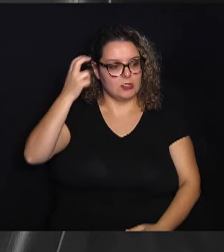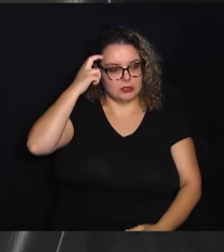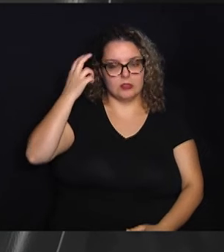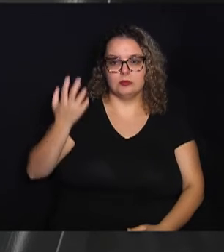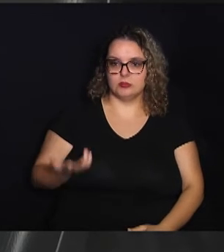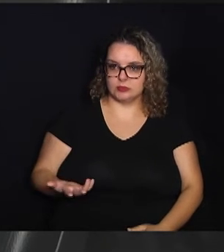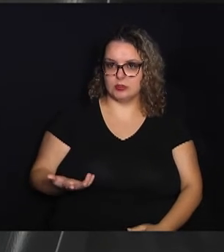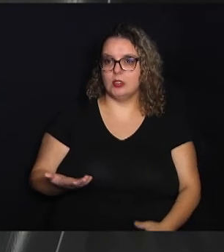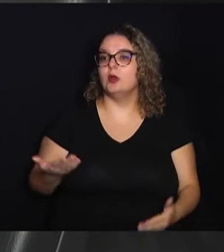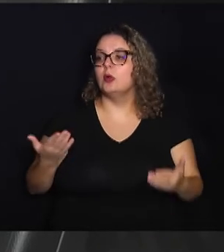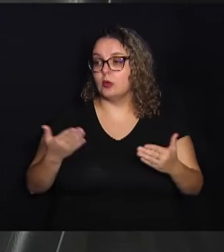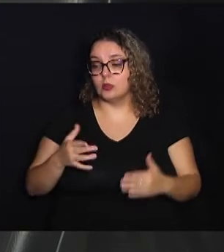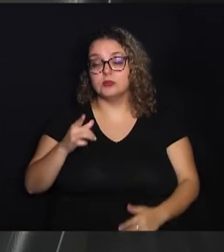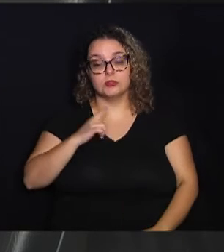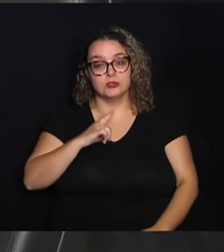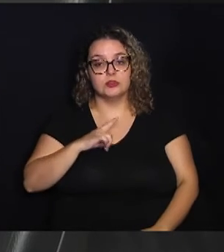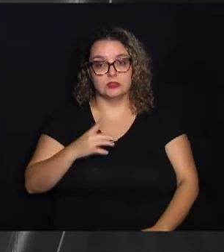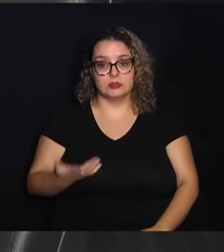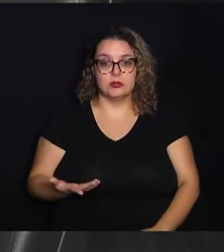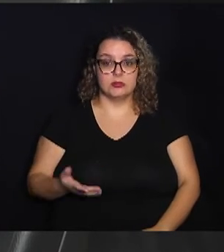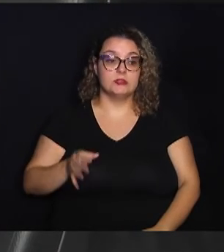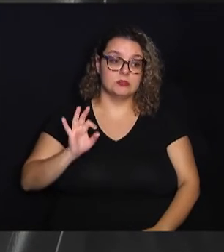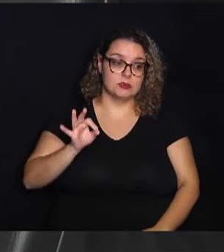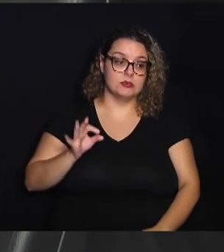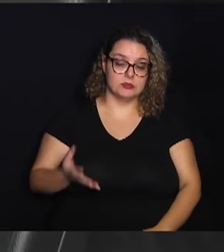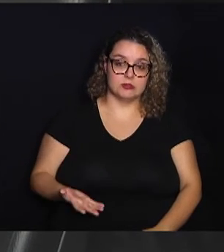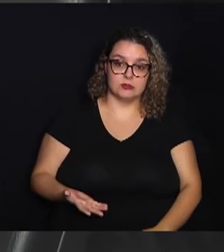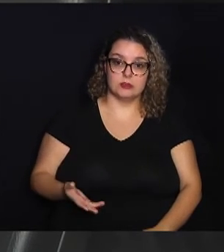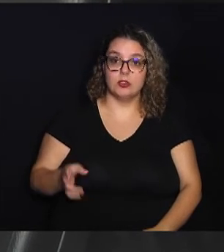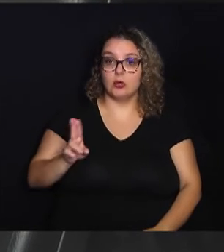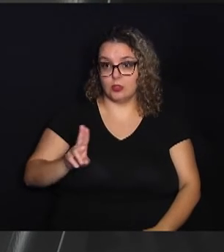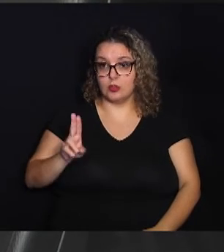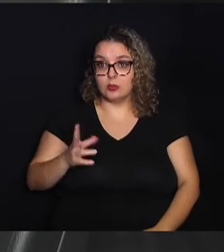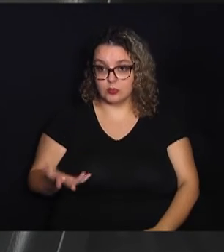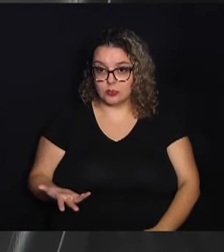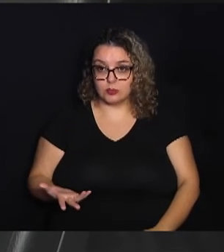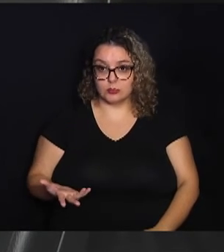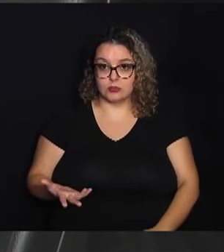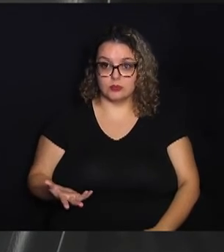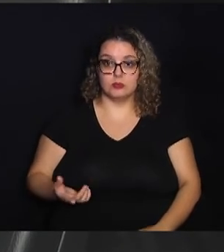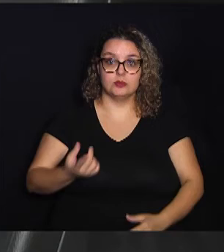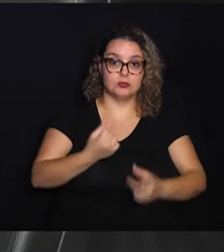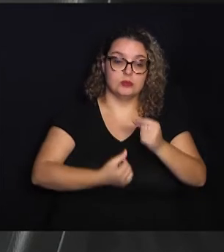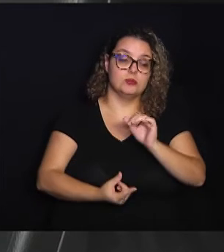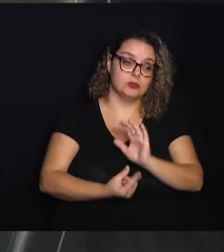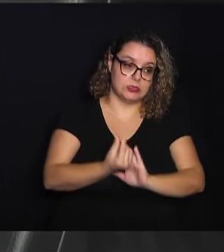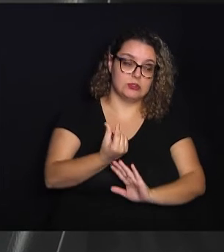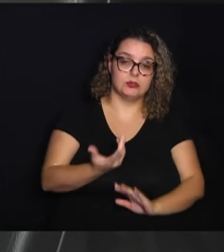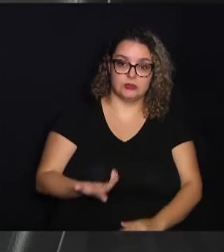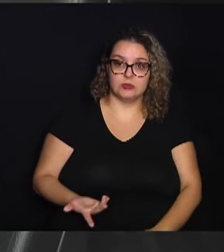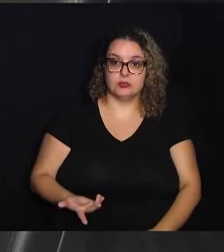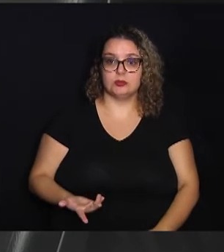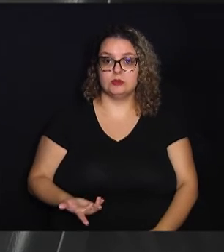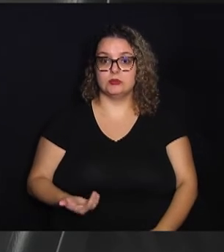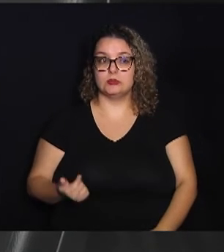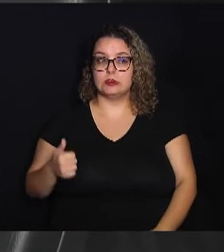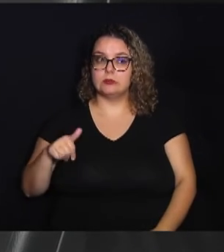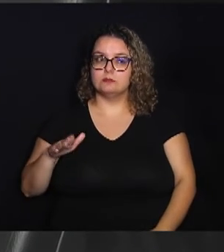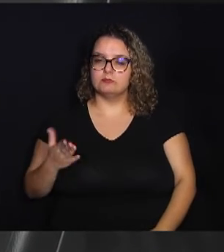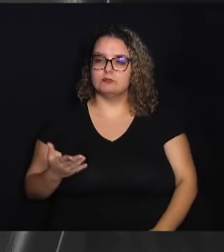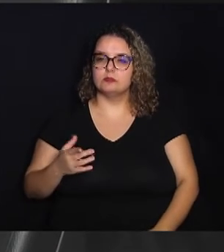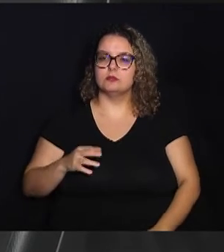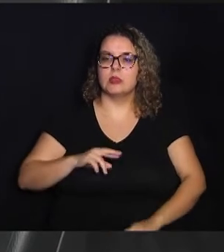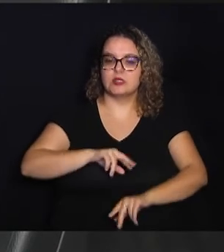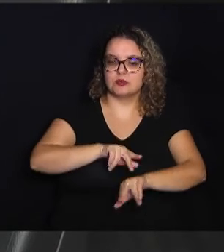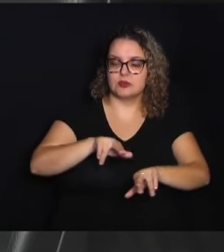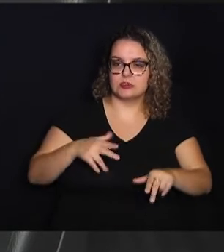Então hoje tem, com certeza, um uso do orçamento muito mais